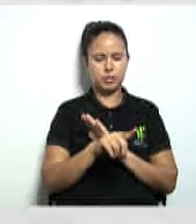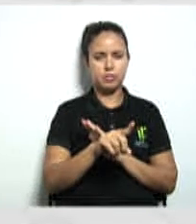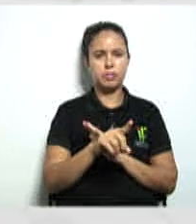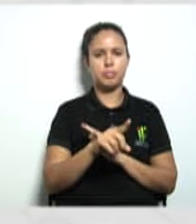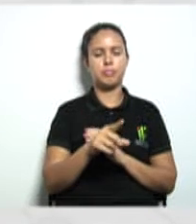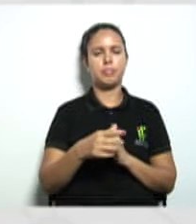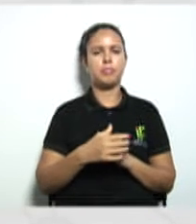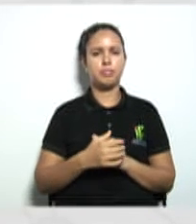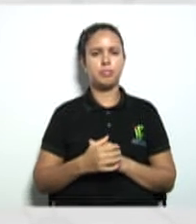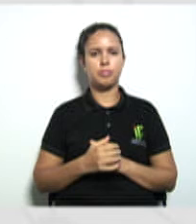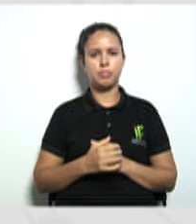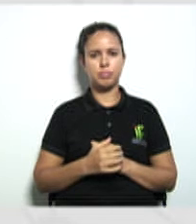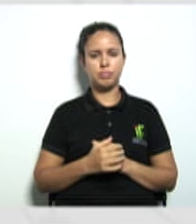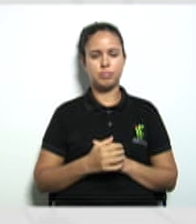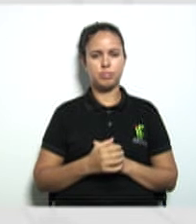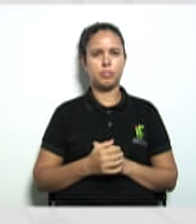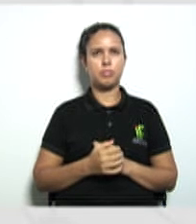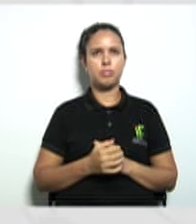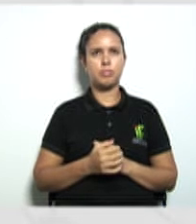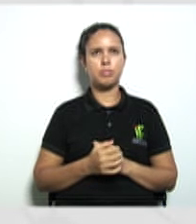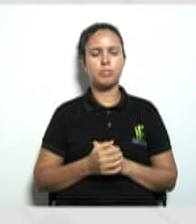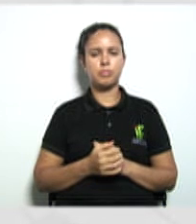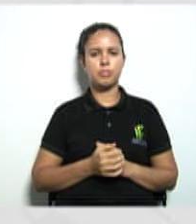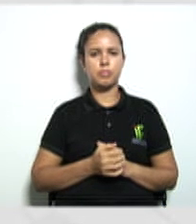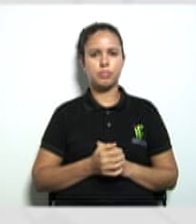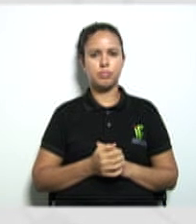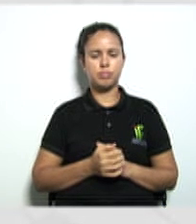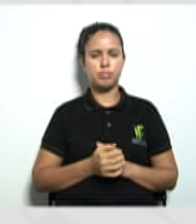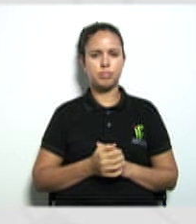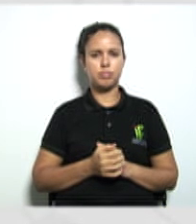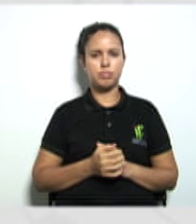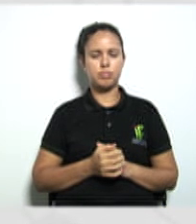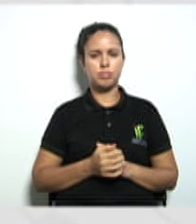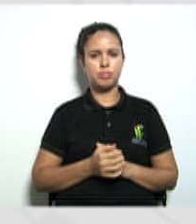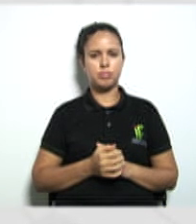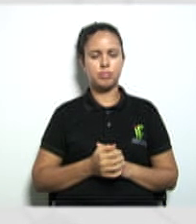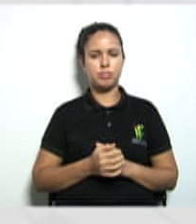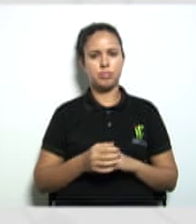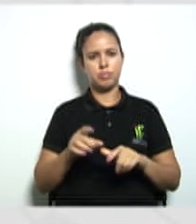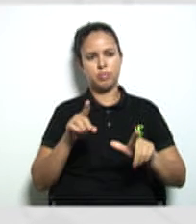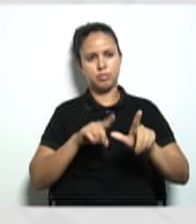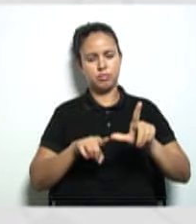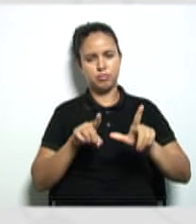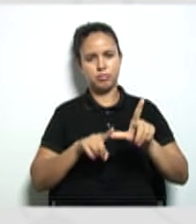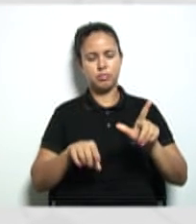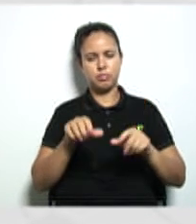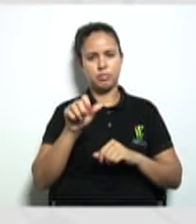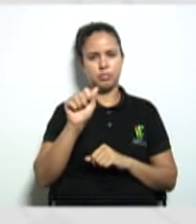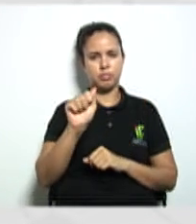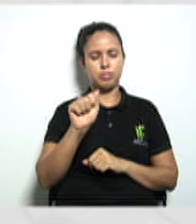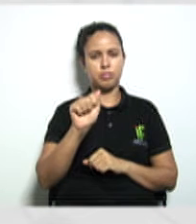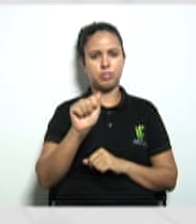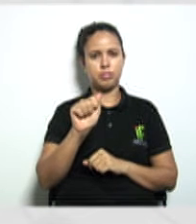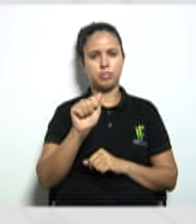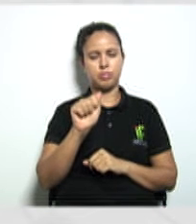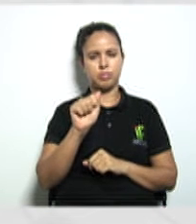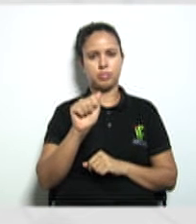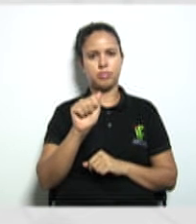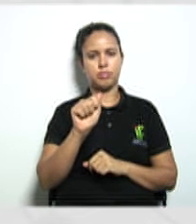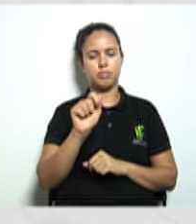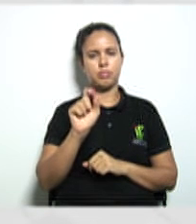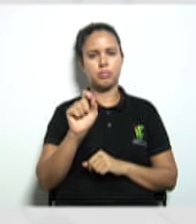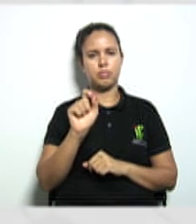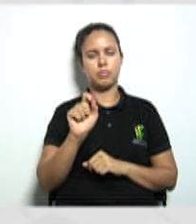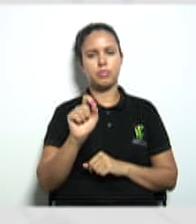enunciado. A letra A faz a seguinte pergunta. Letra A, ainda da questão número 2, viu, pessoal?